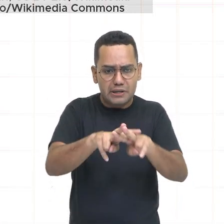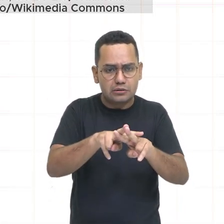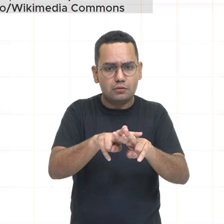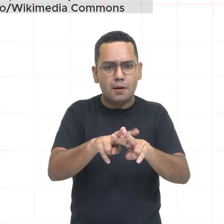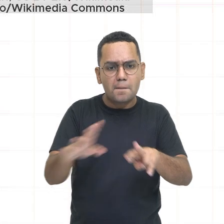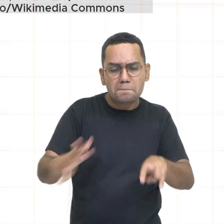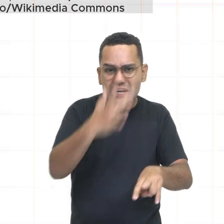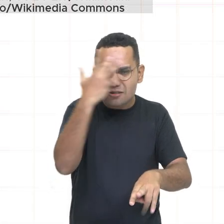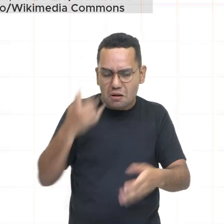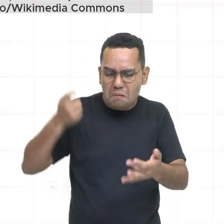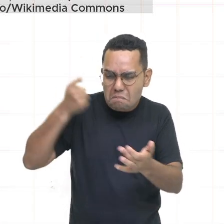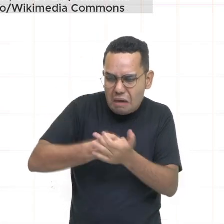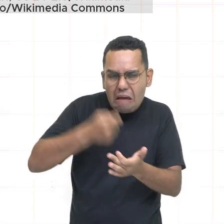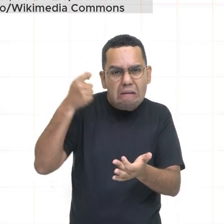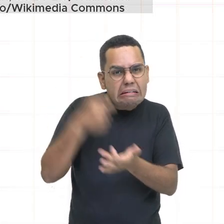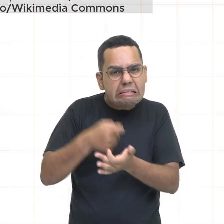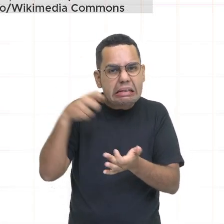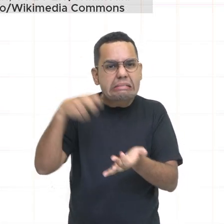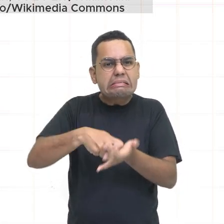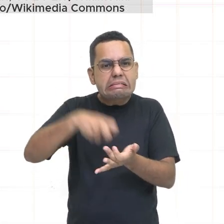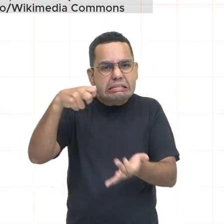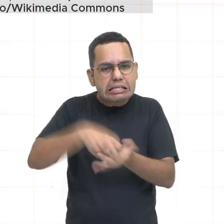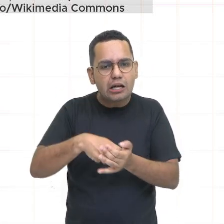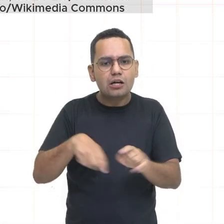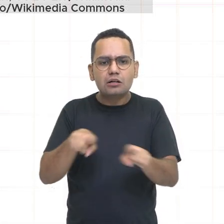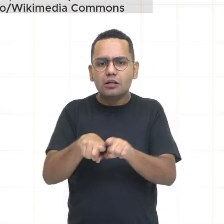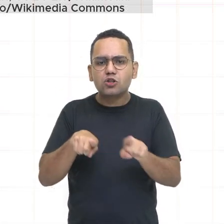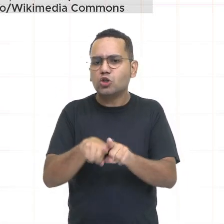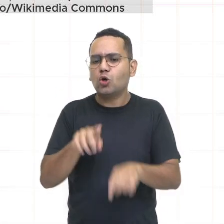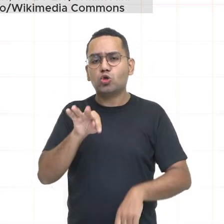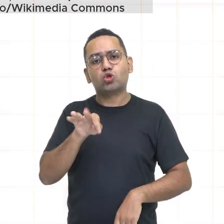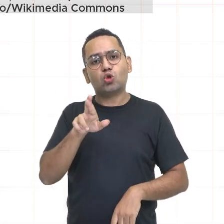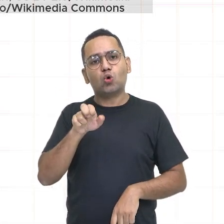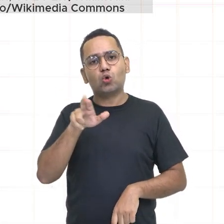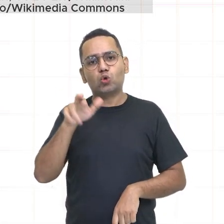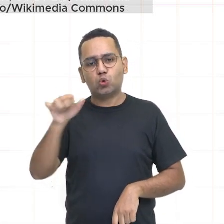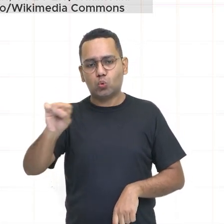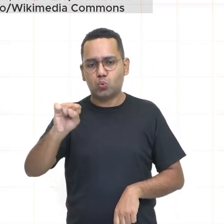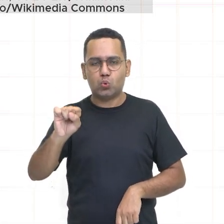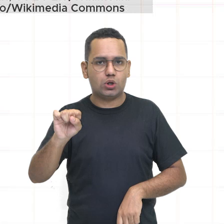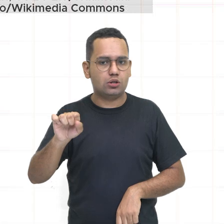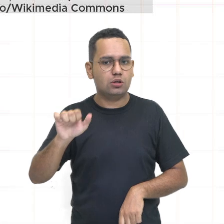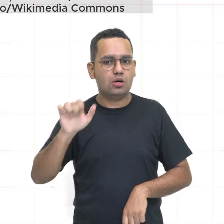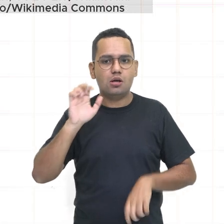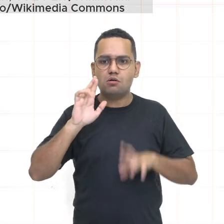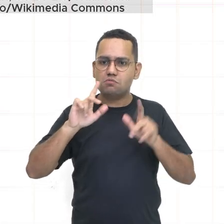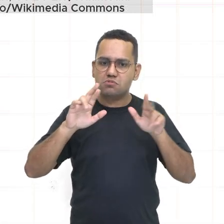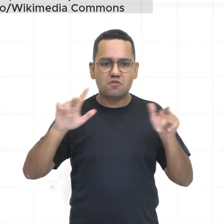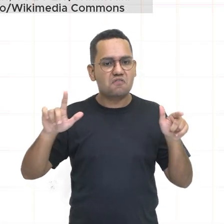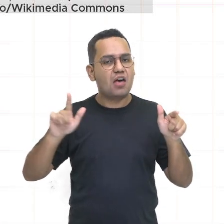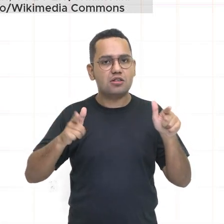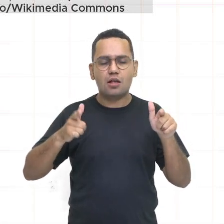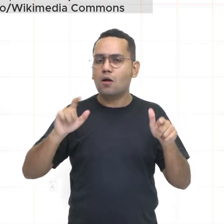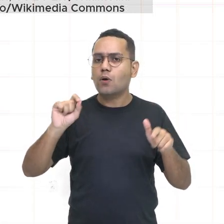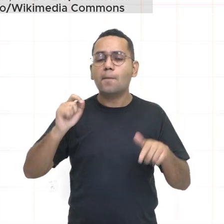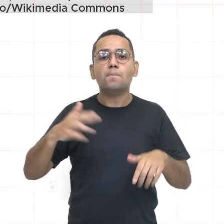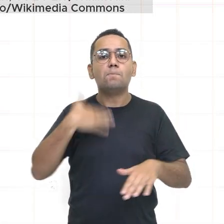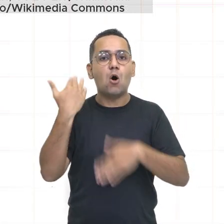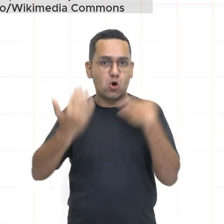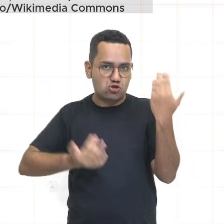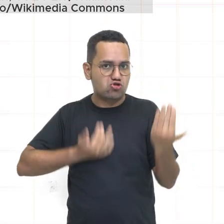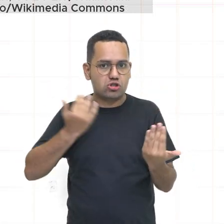forçados, torturas e execuções. Aqui na imagem vocês podem observar o campo de concentração de Auschwitz.